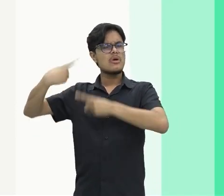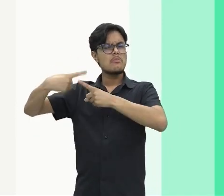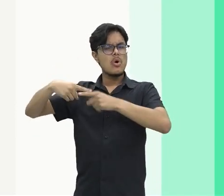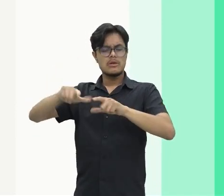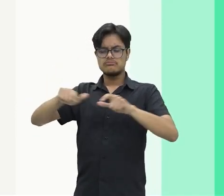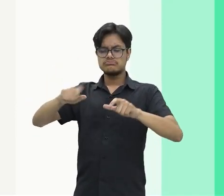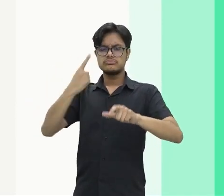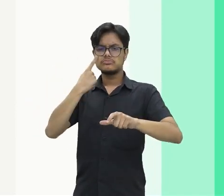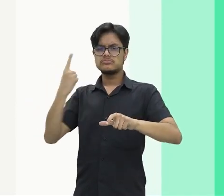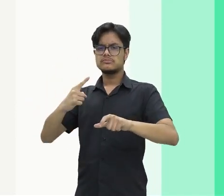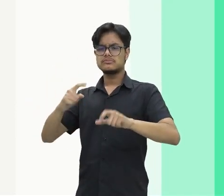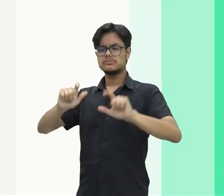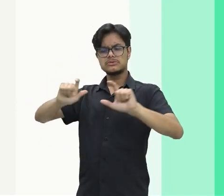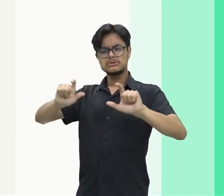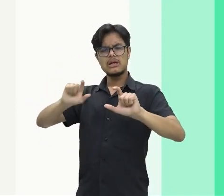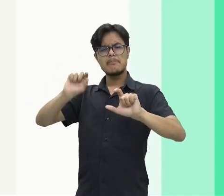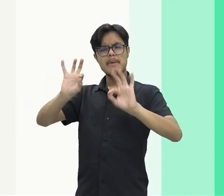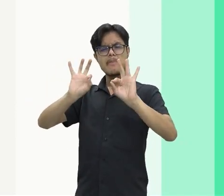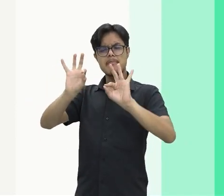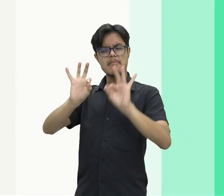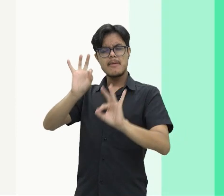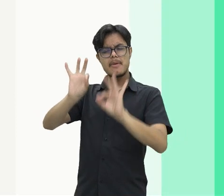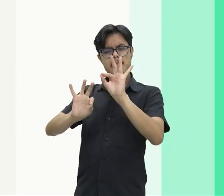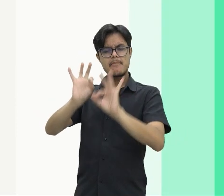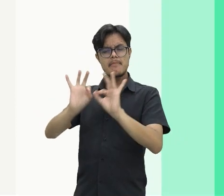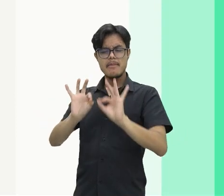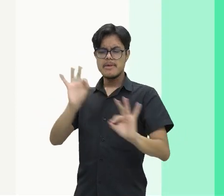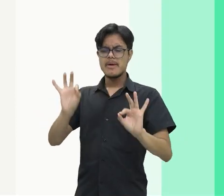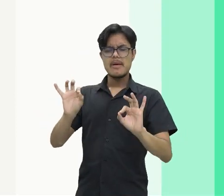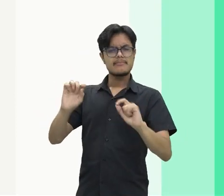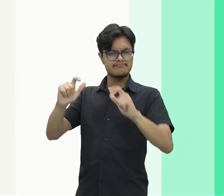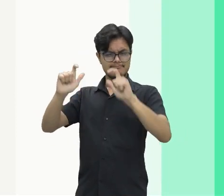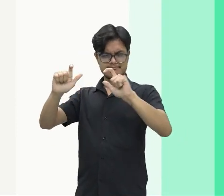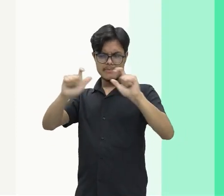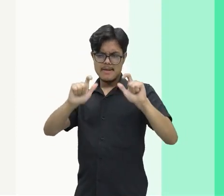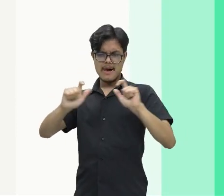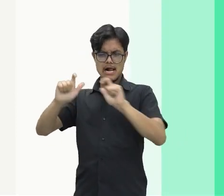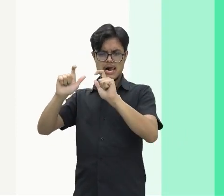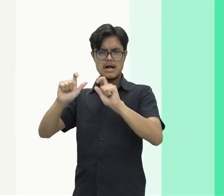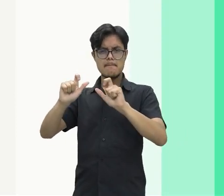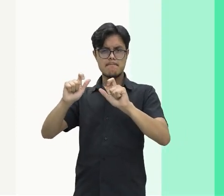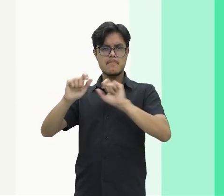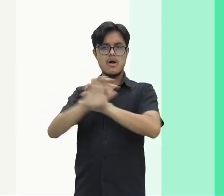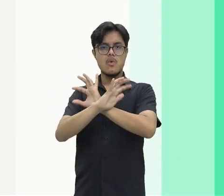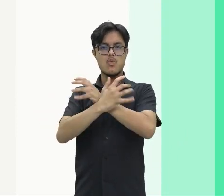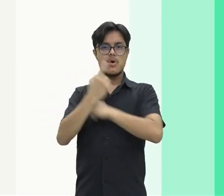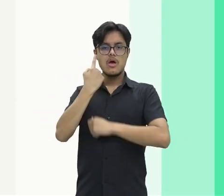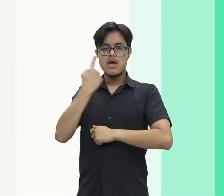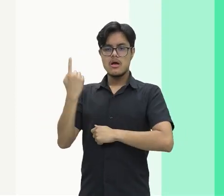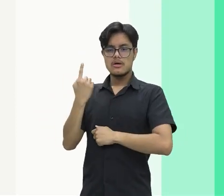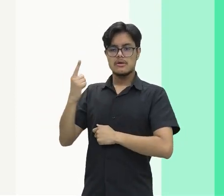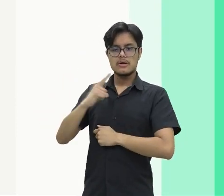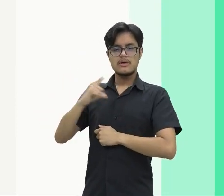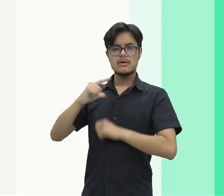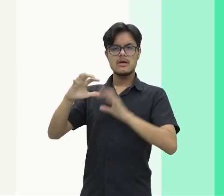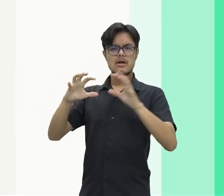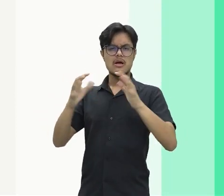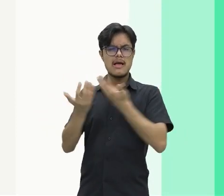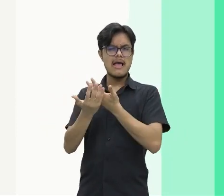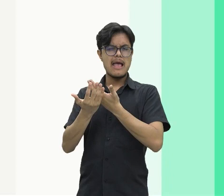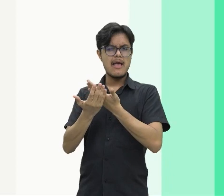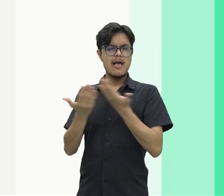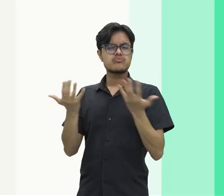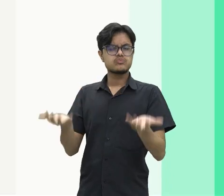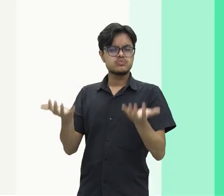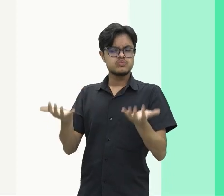da imagem que ele tem vários furinhos ali, né? São cavidades, são regiões ali que deixam esse osso mais leve. A